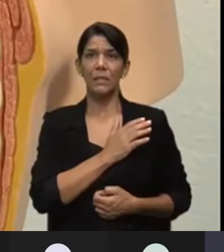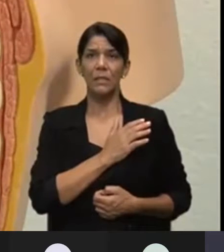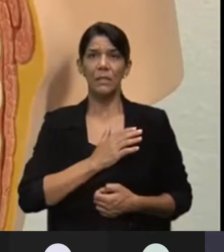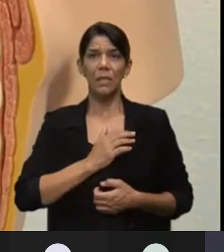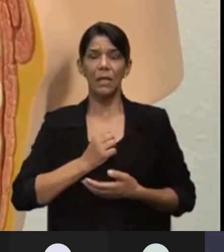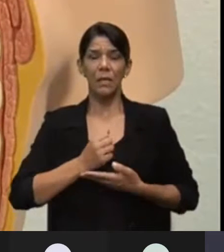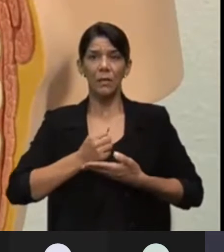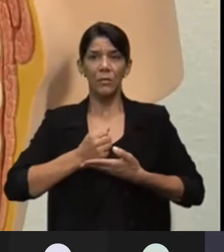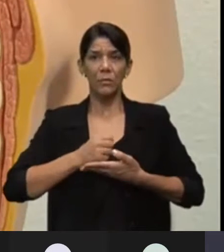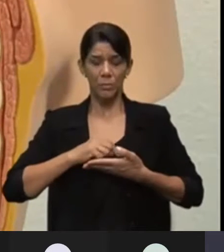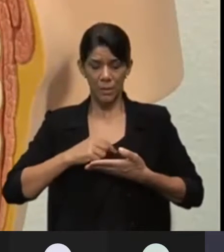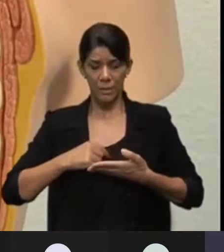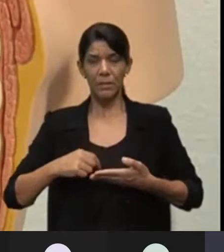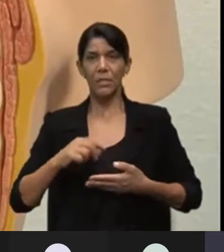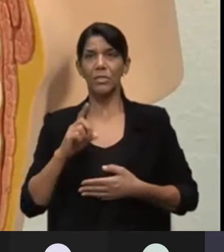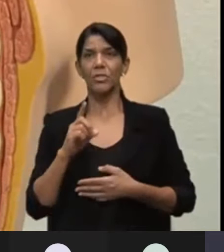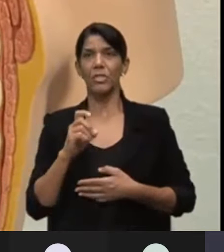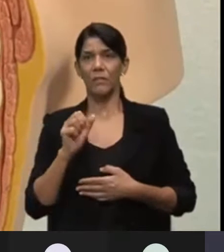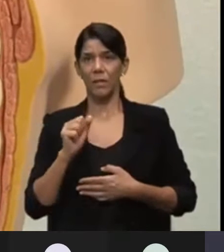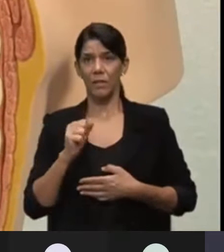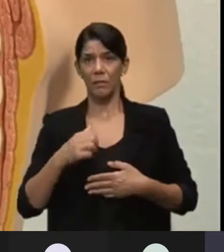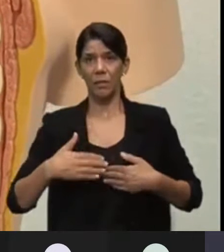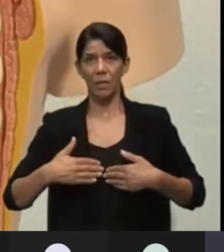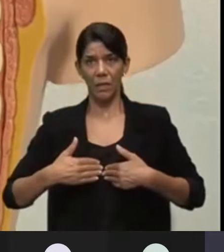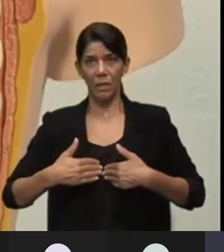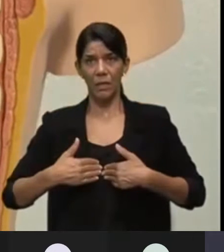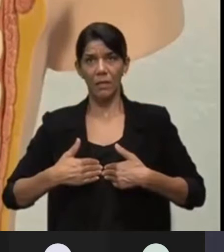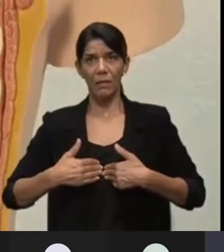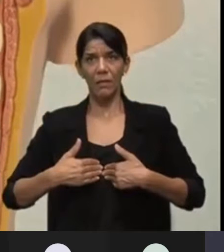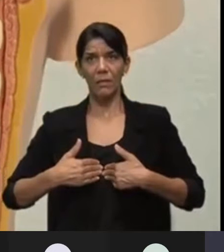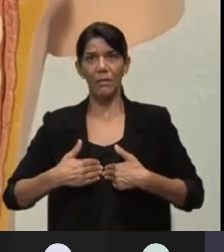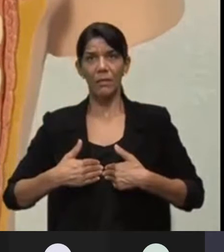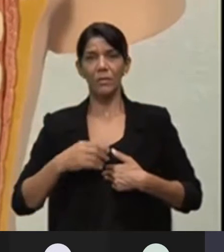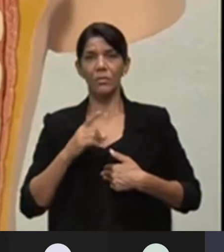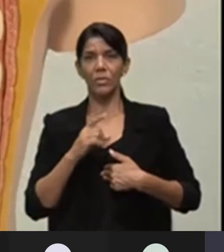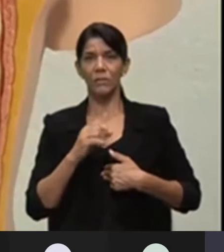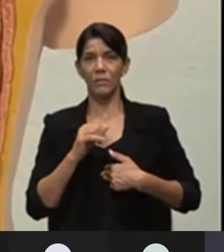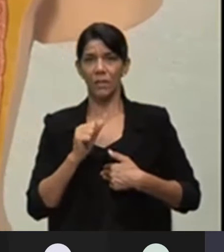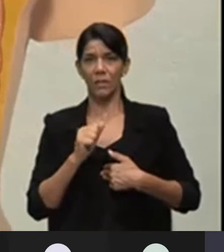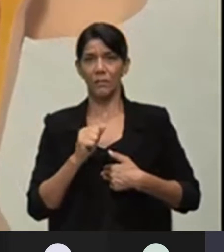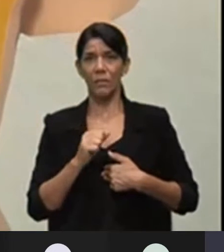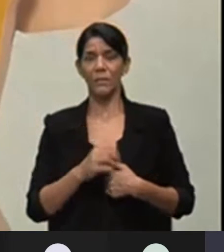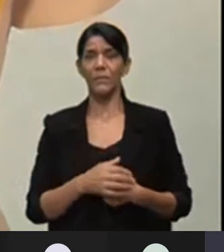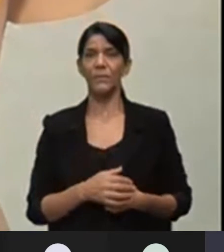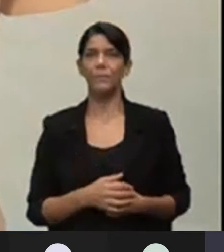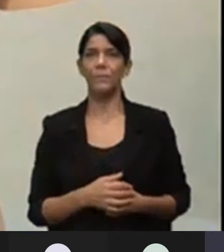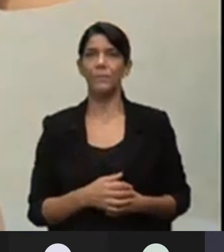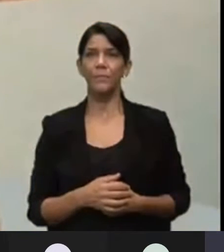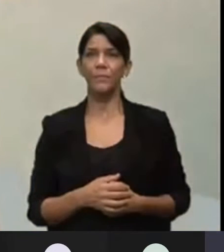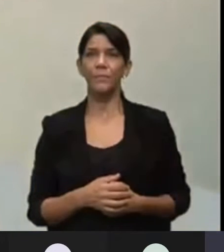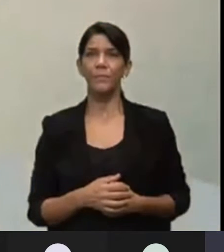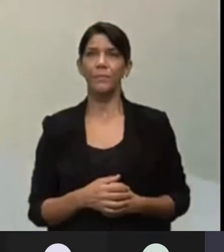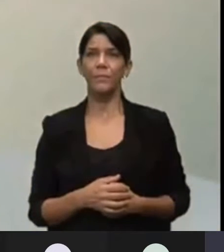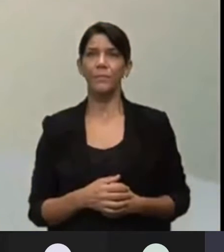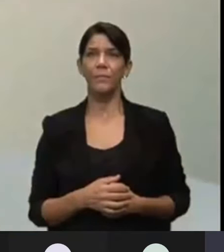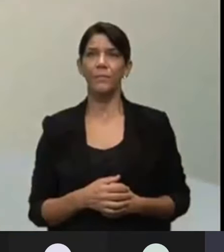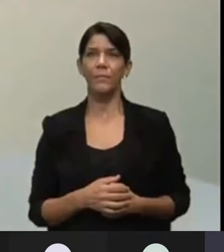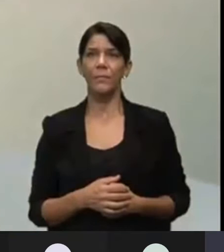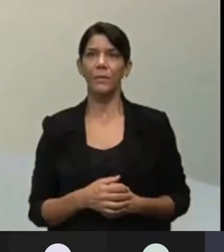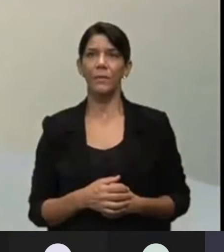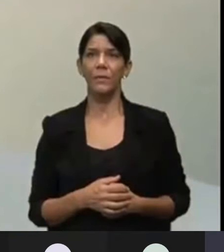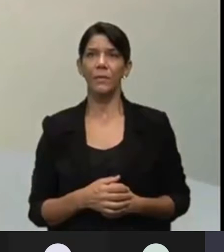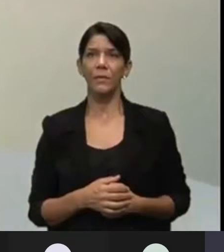está apoiado sobre o diafragma, então uma, né, das delimitações dele é o diafragma, ele é delimitado inferiormente